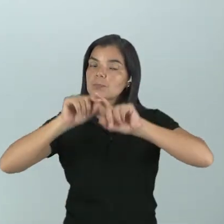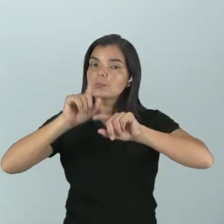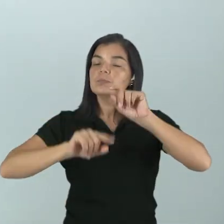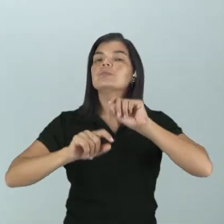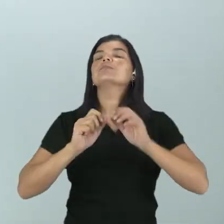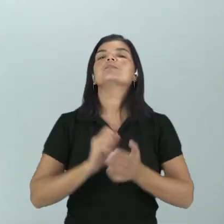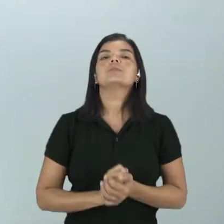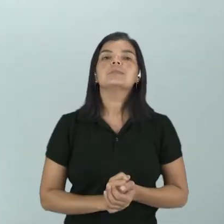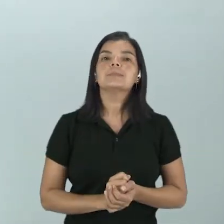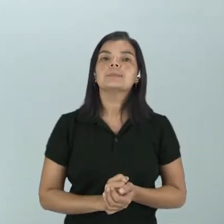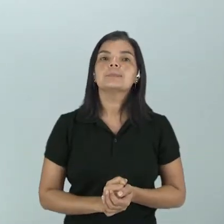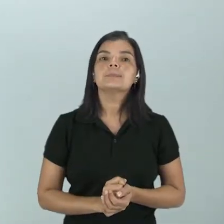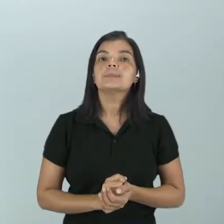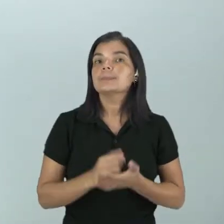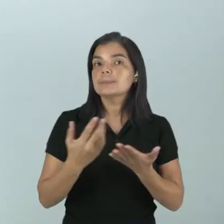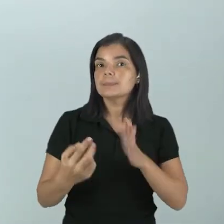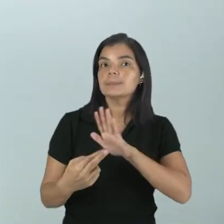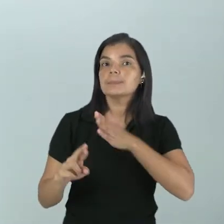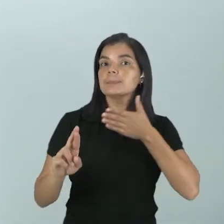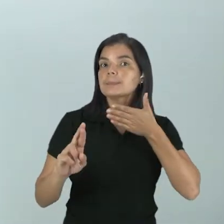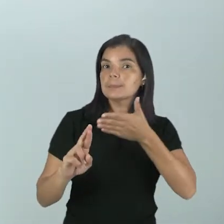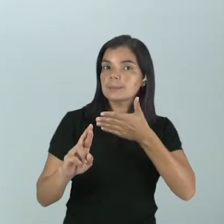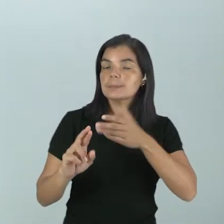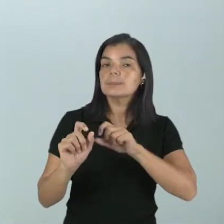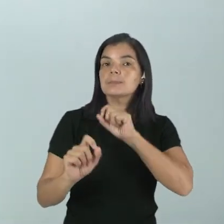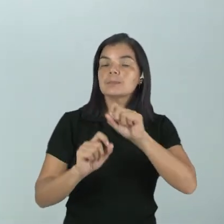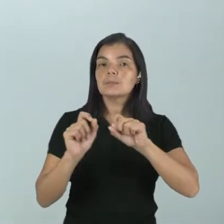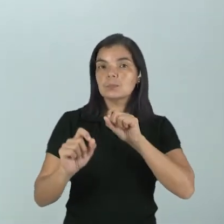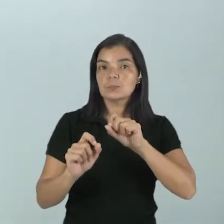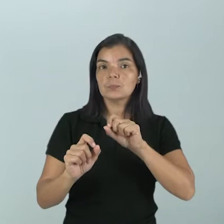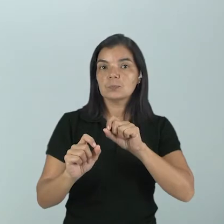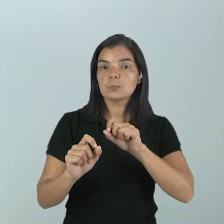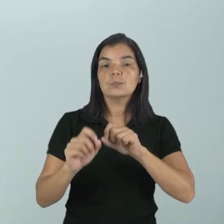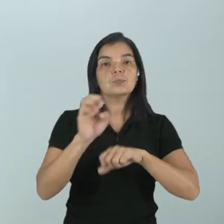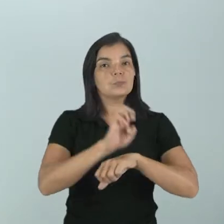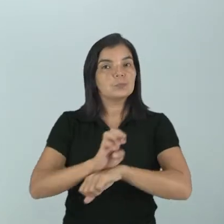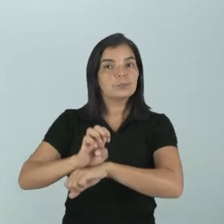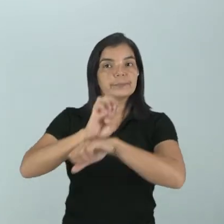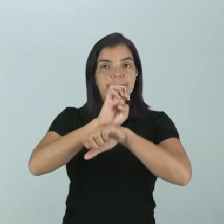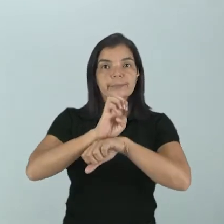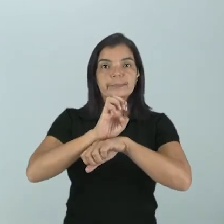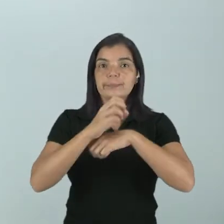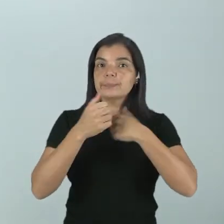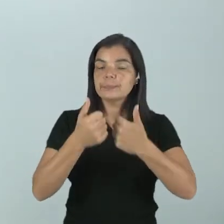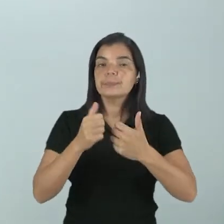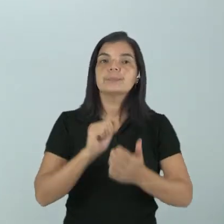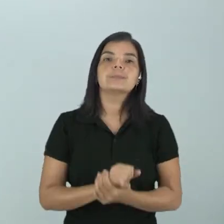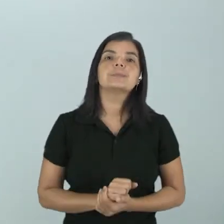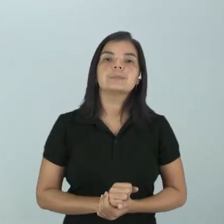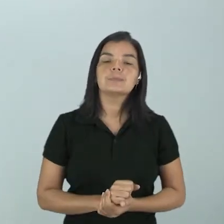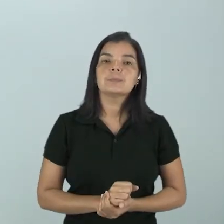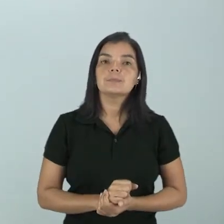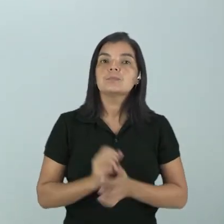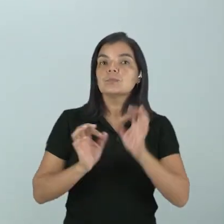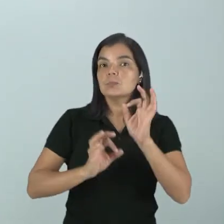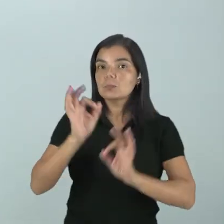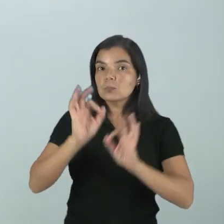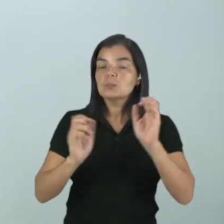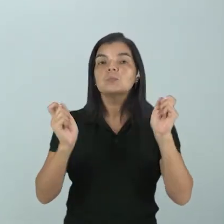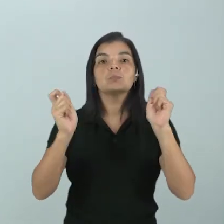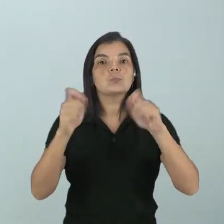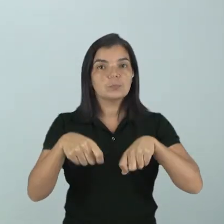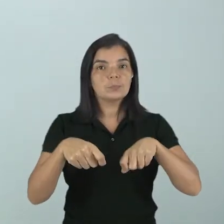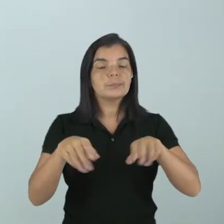estrelas, elas representam os nossos estados, tá? E aí eles fizeram de forma que